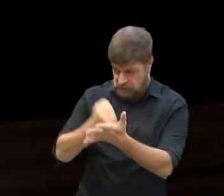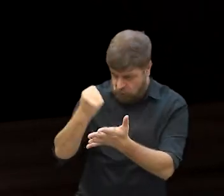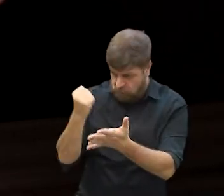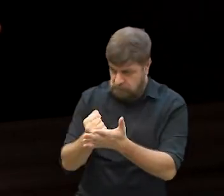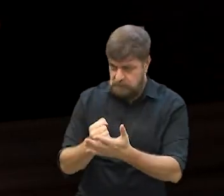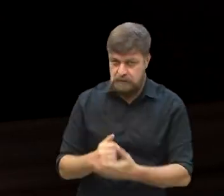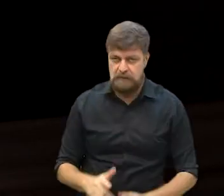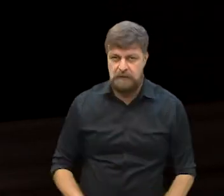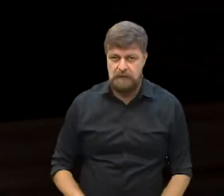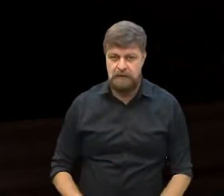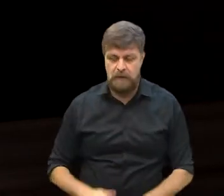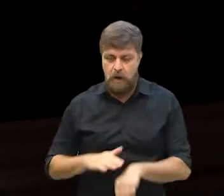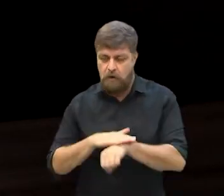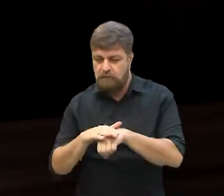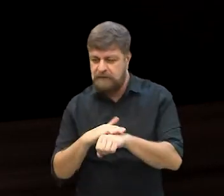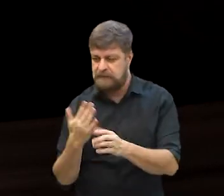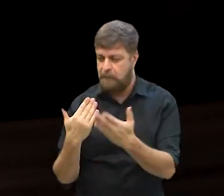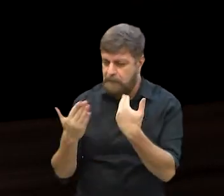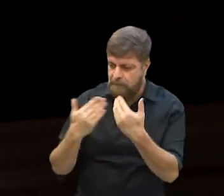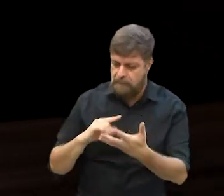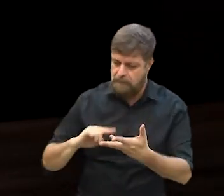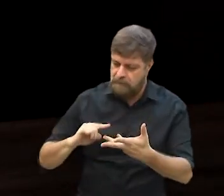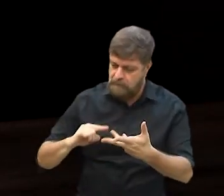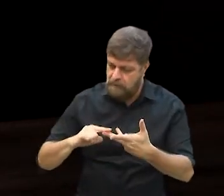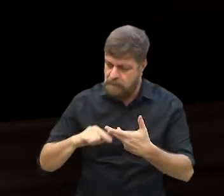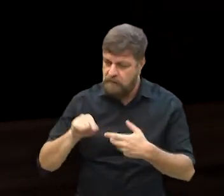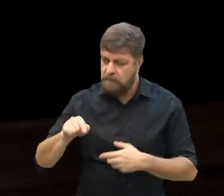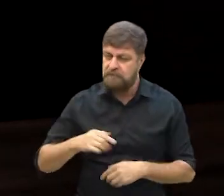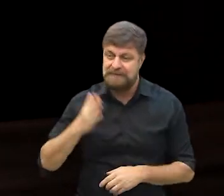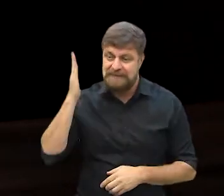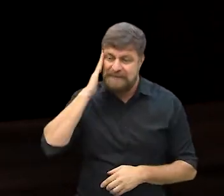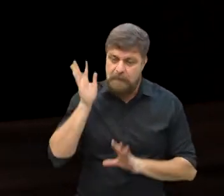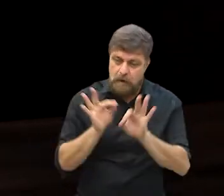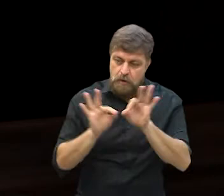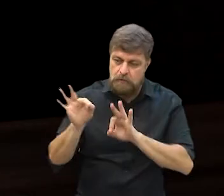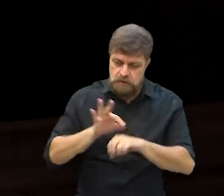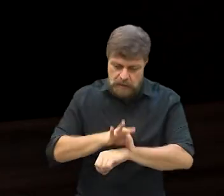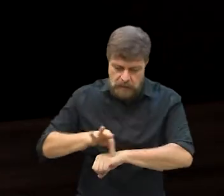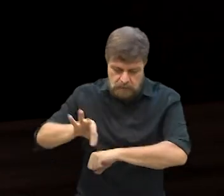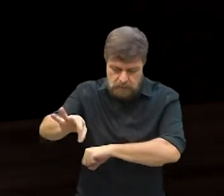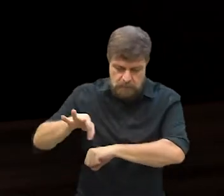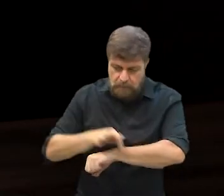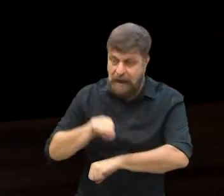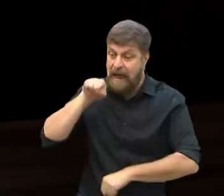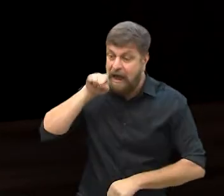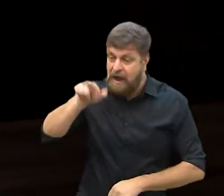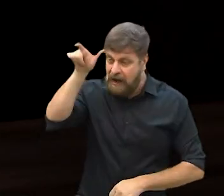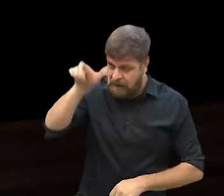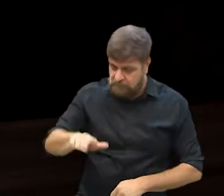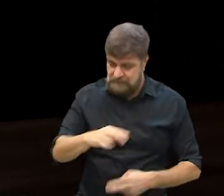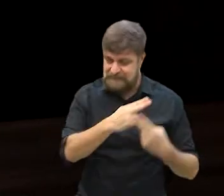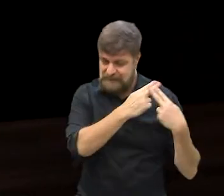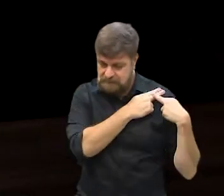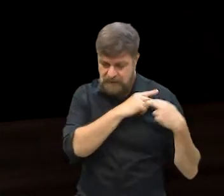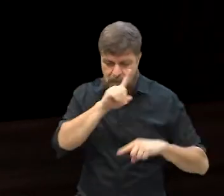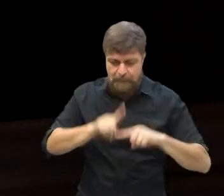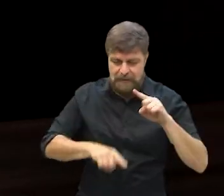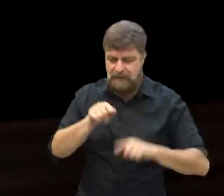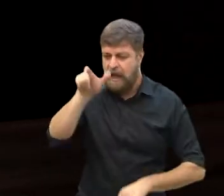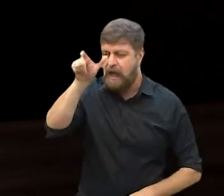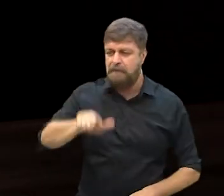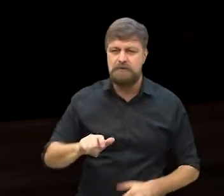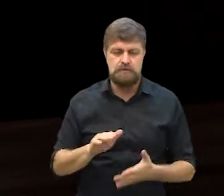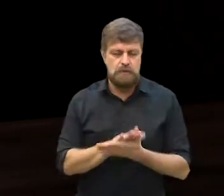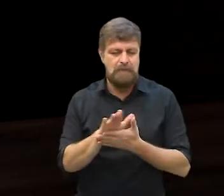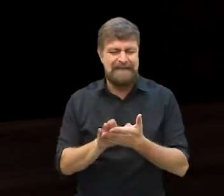contrata só fala, fala o que quer, vocês fazem o projeto, mas é você quem vai atrás dos materiais, ela não tem